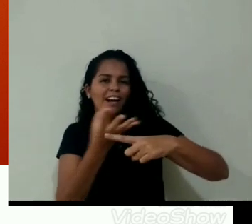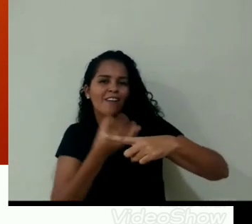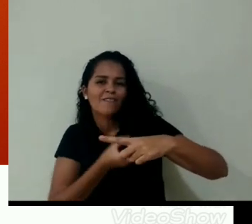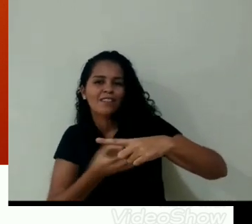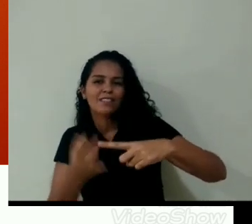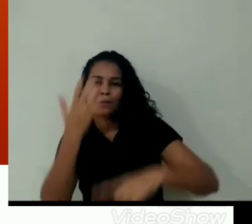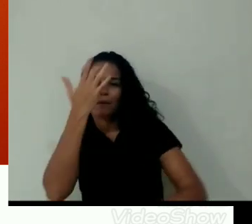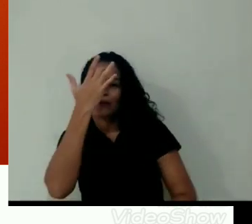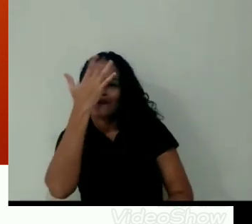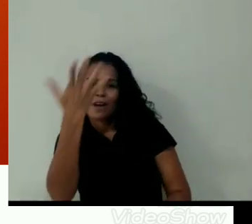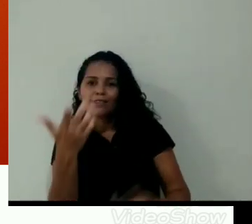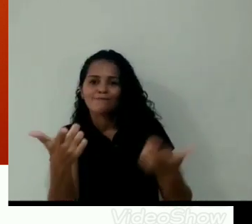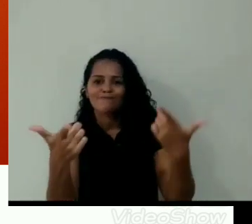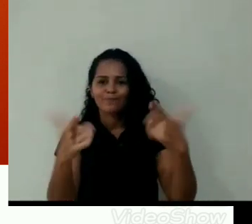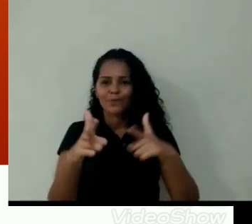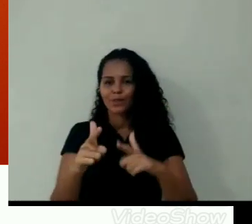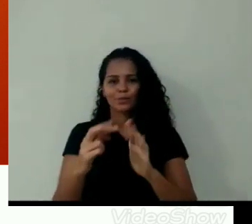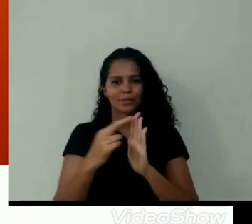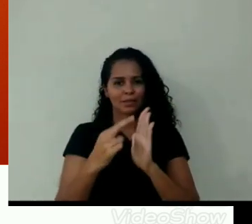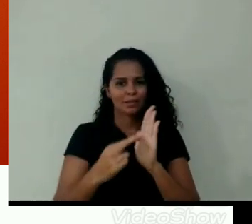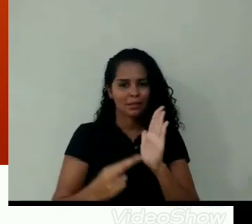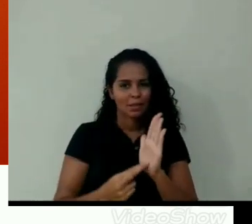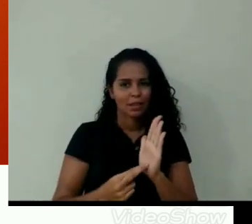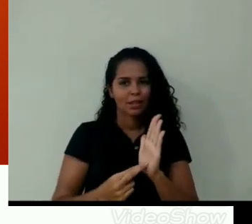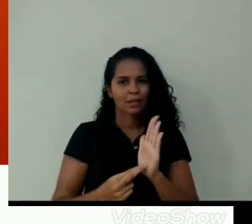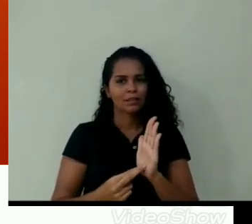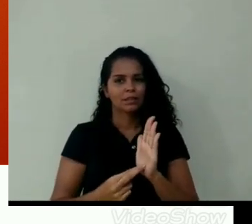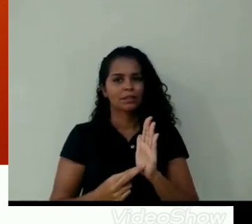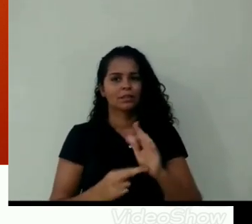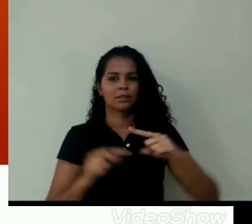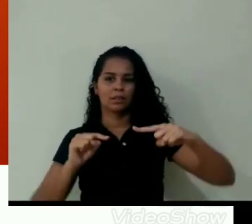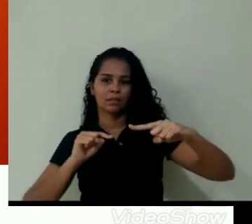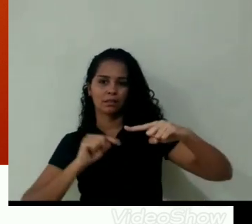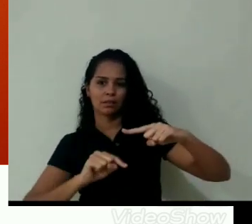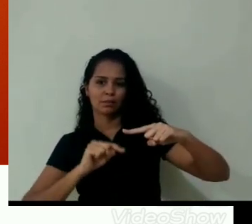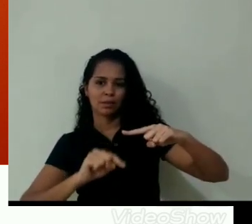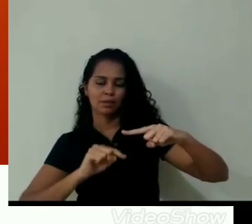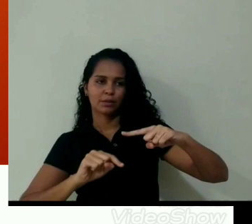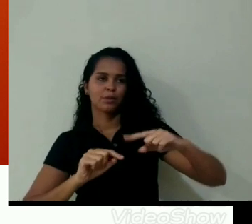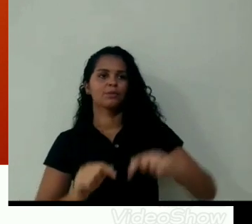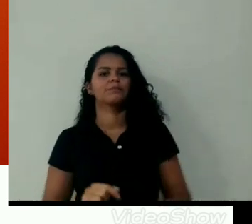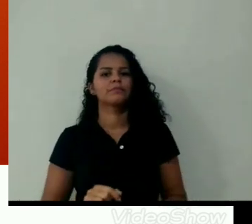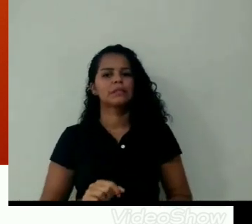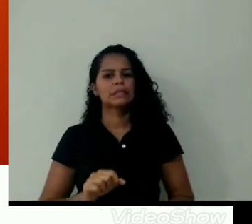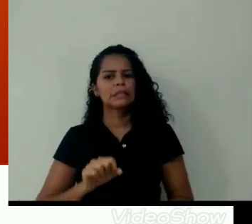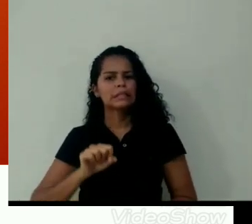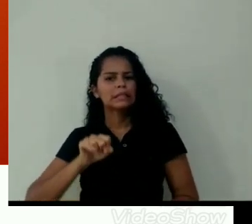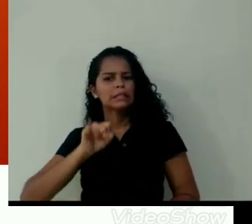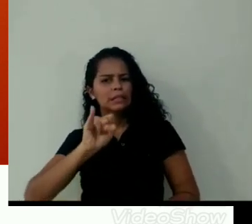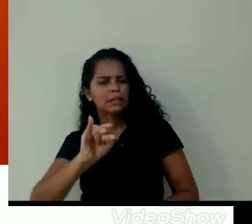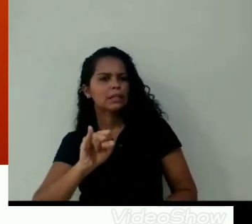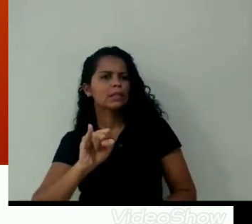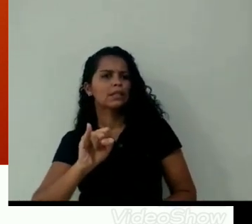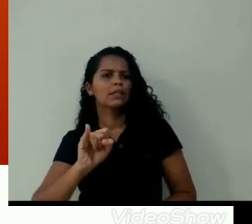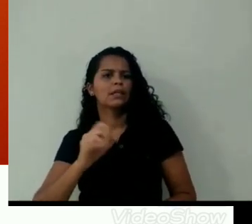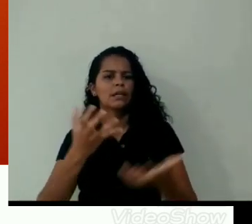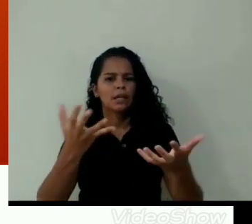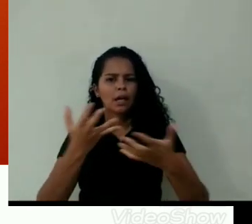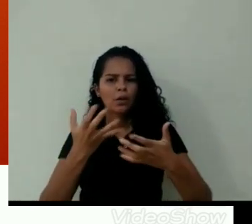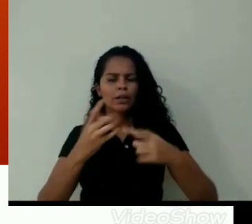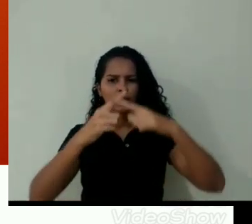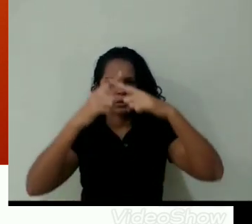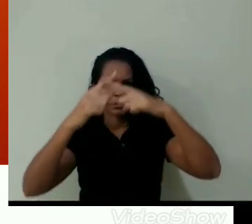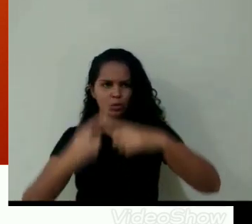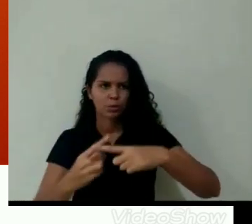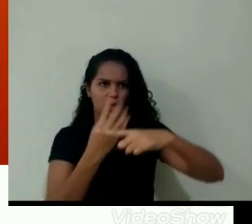se eu pretendo multiplicar 4/5 por 2/3, é muito simples. Basta